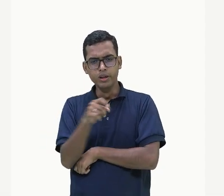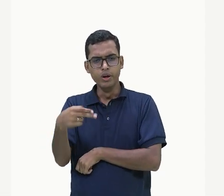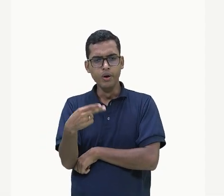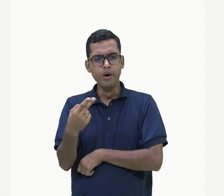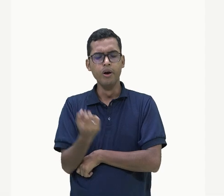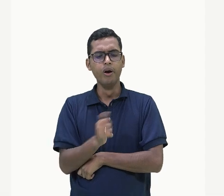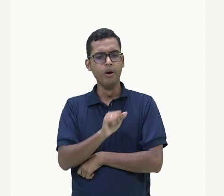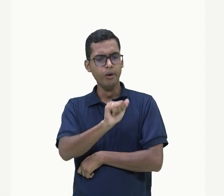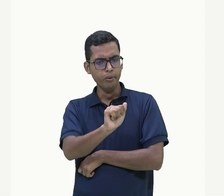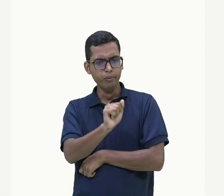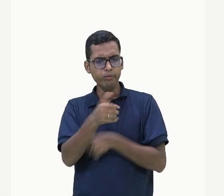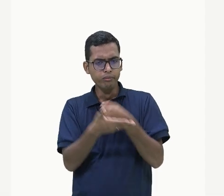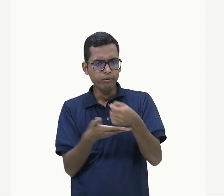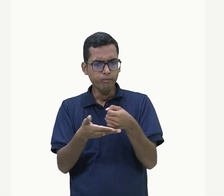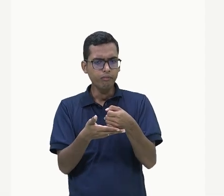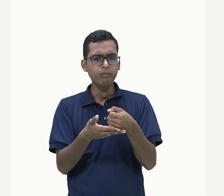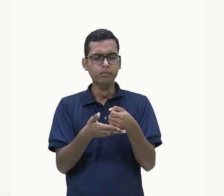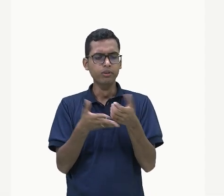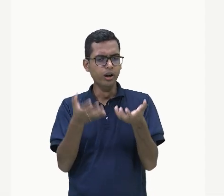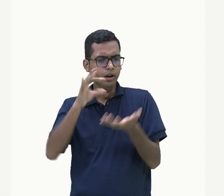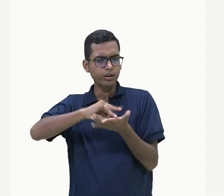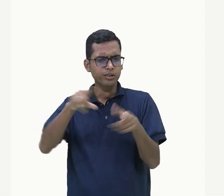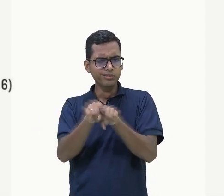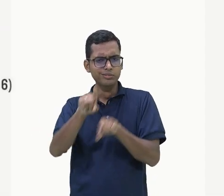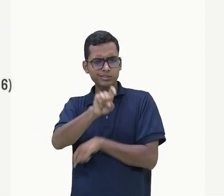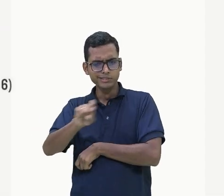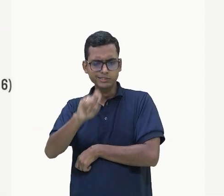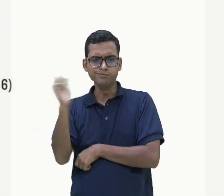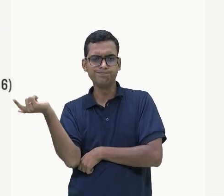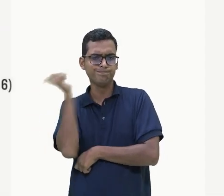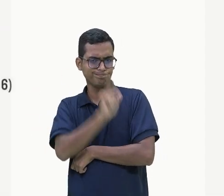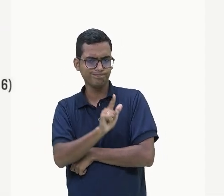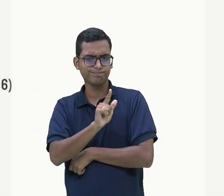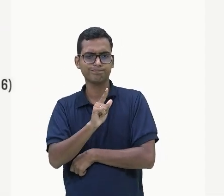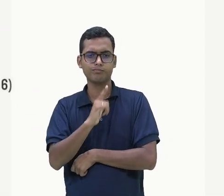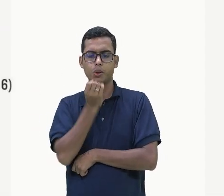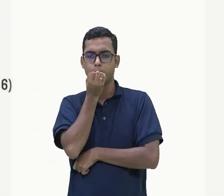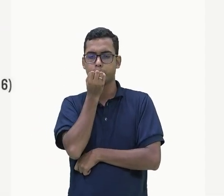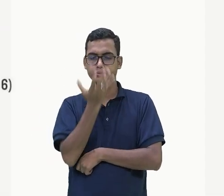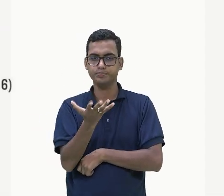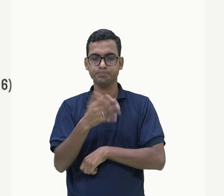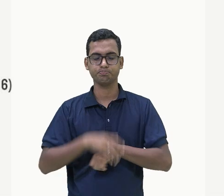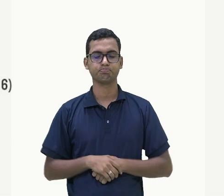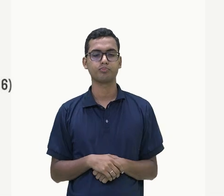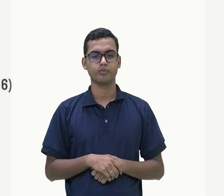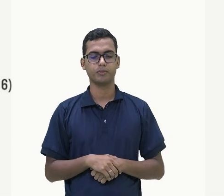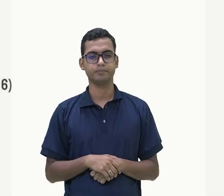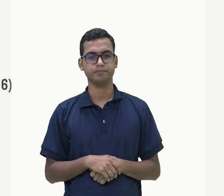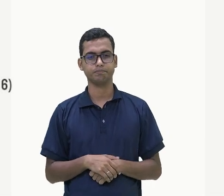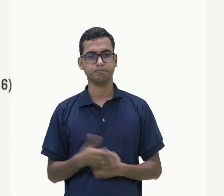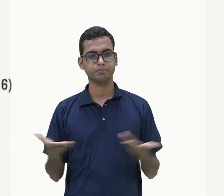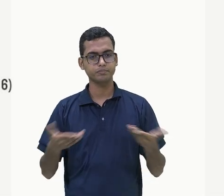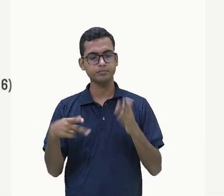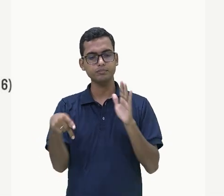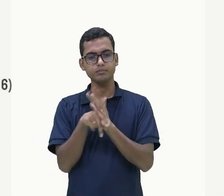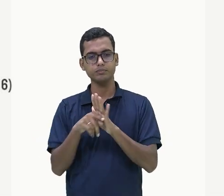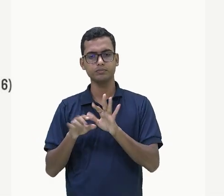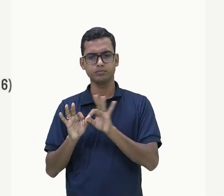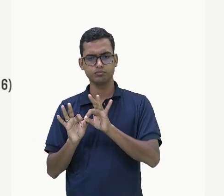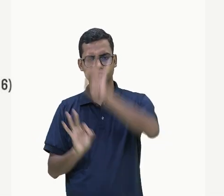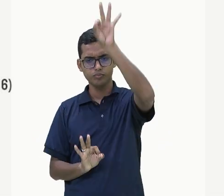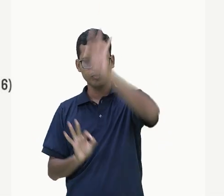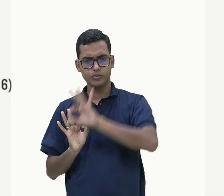se queira, desde que a gente tenha um x suficientemente grande. Então, olha só aqui o gráfico de quando a gente tem a